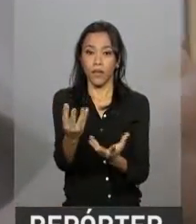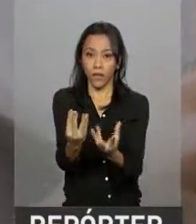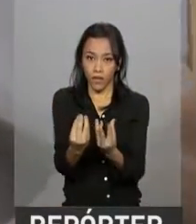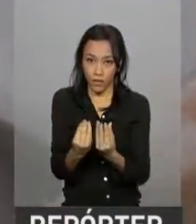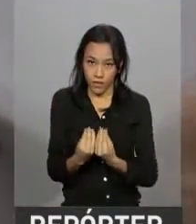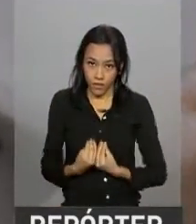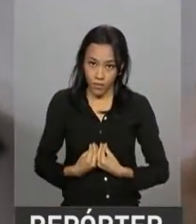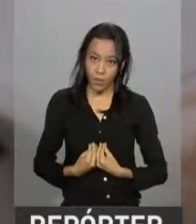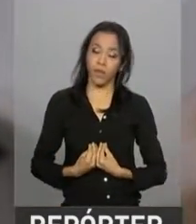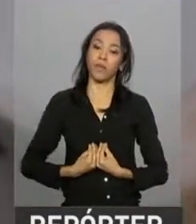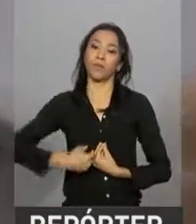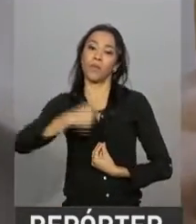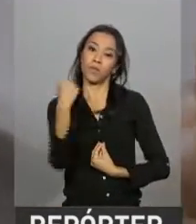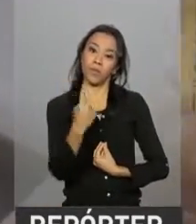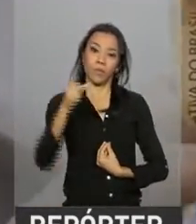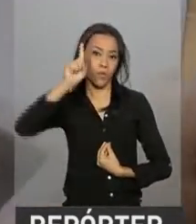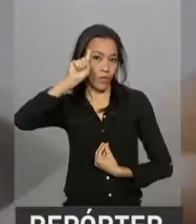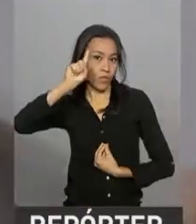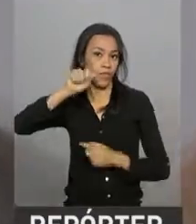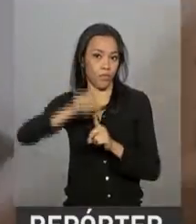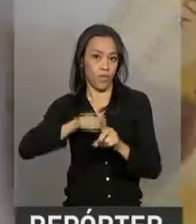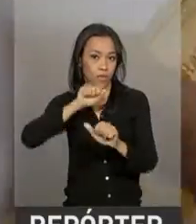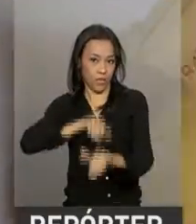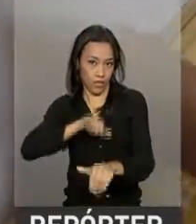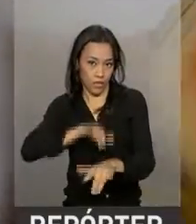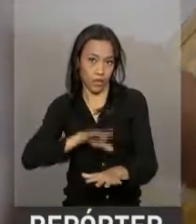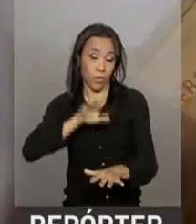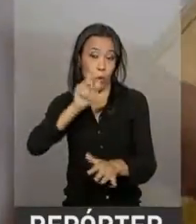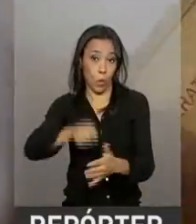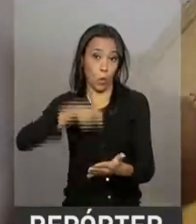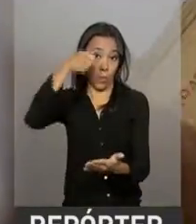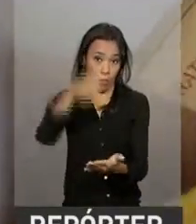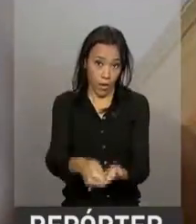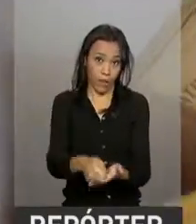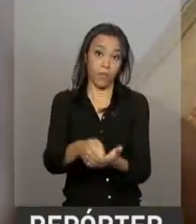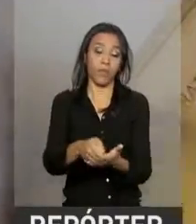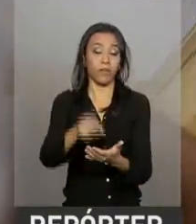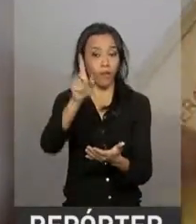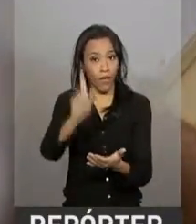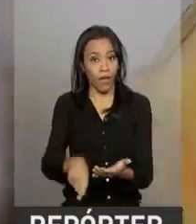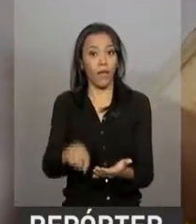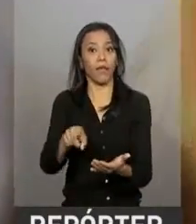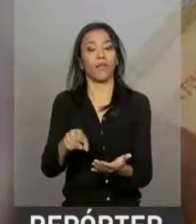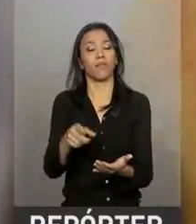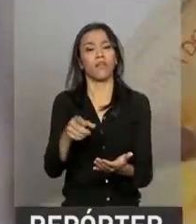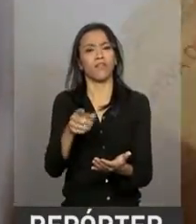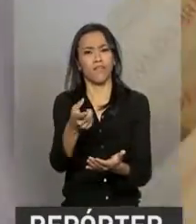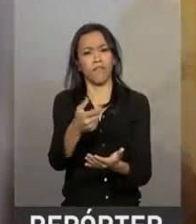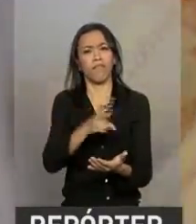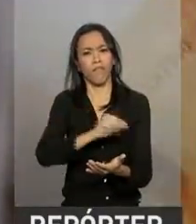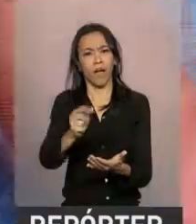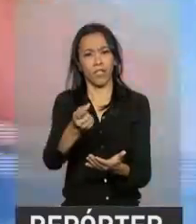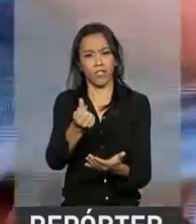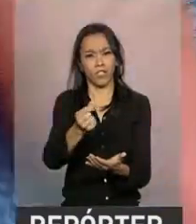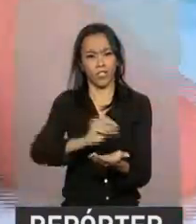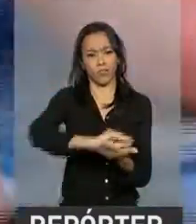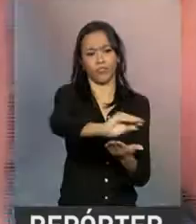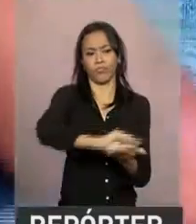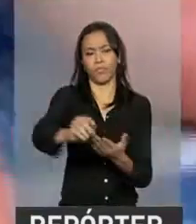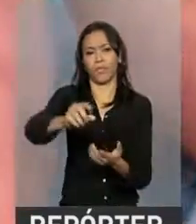primeiro dia de setembro o pagamento dessa primeira parcela pela previdência vai injetar na economia